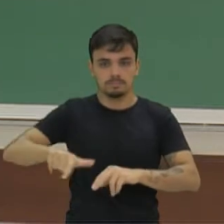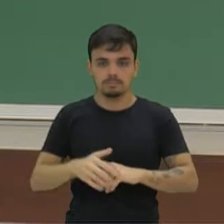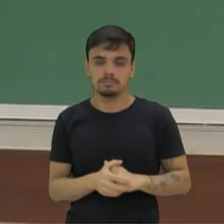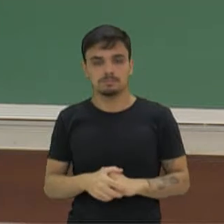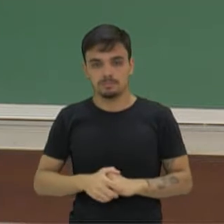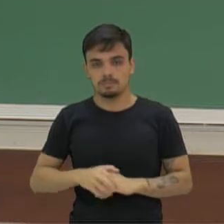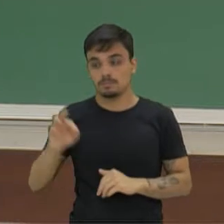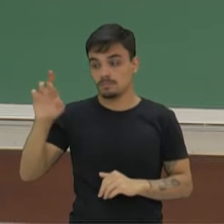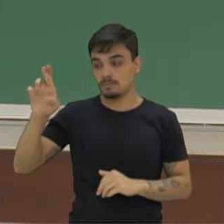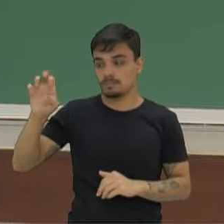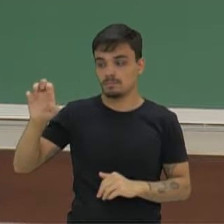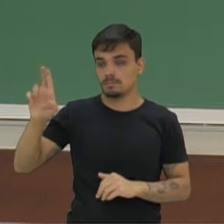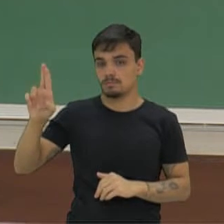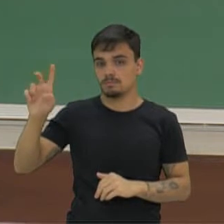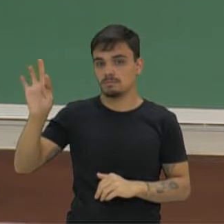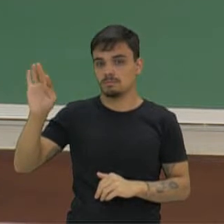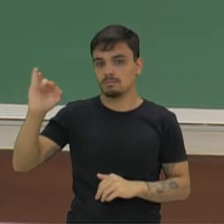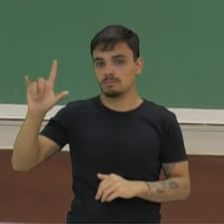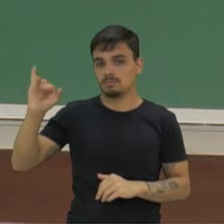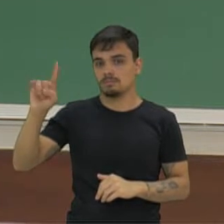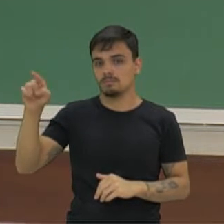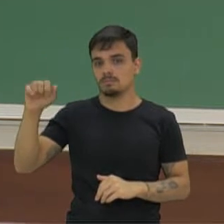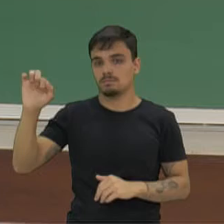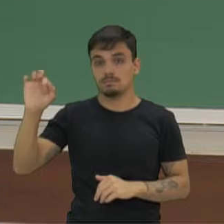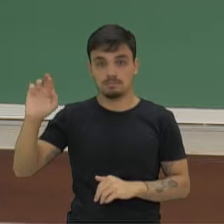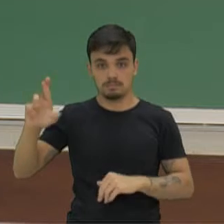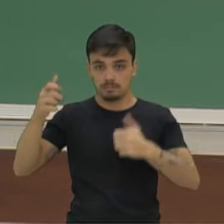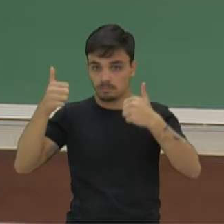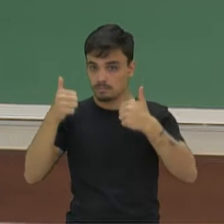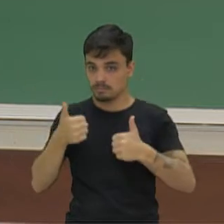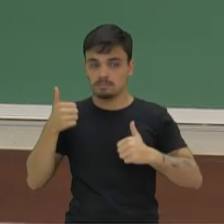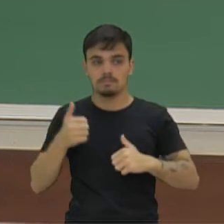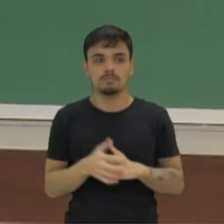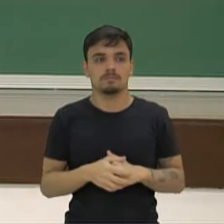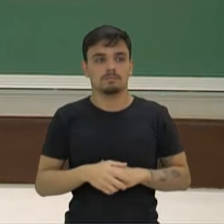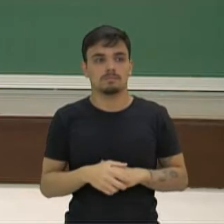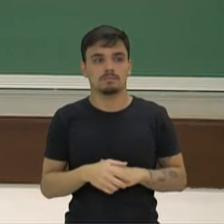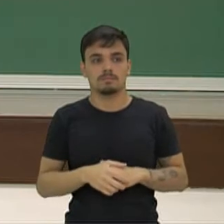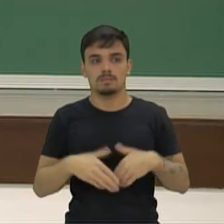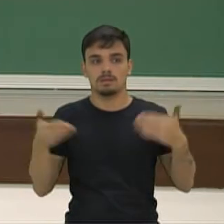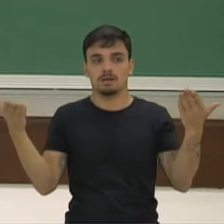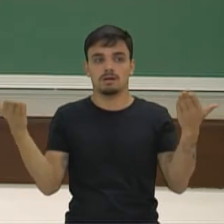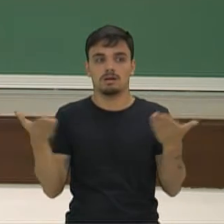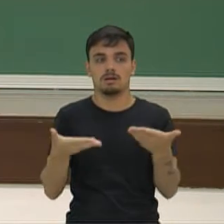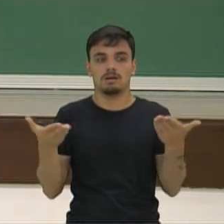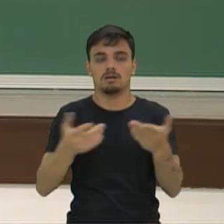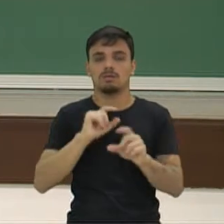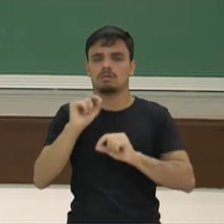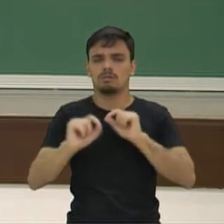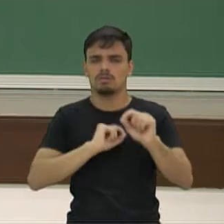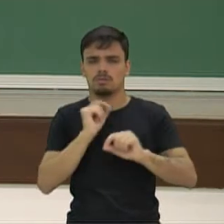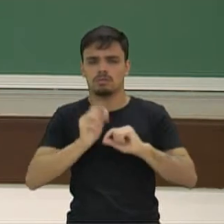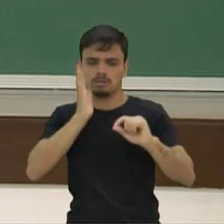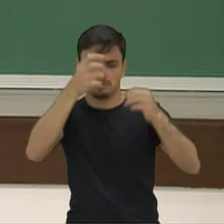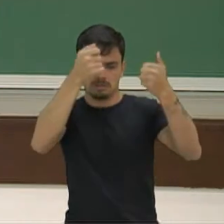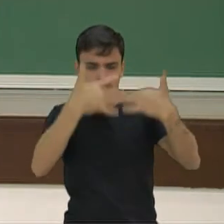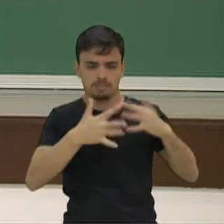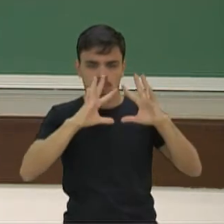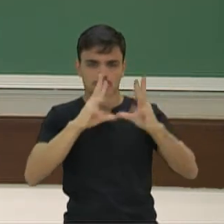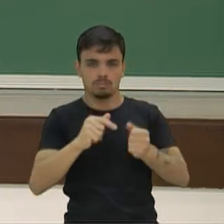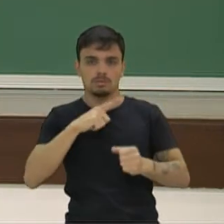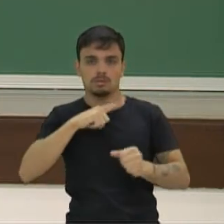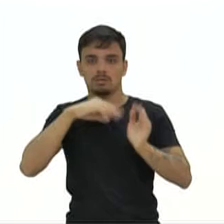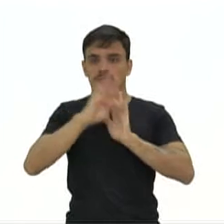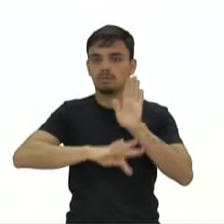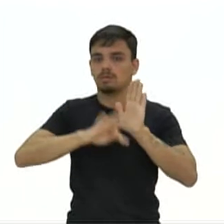Reutilizar. Reutilizar. Muito bem. Agora, depois de tudo que nós falamos, veja esse